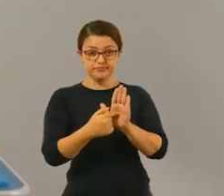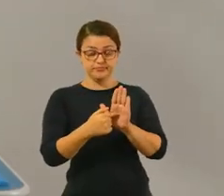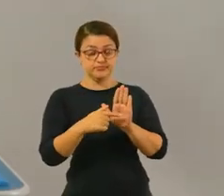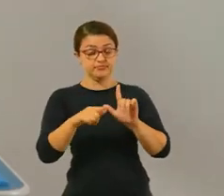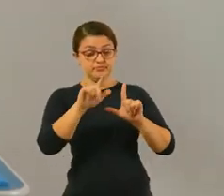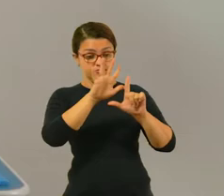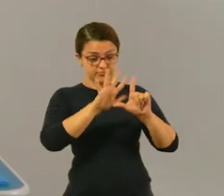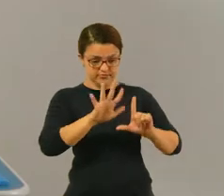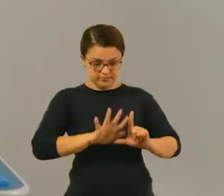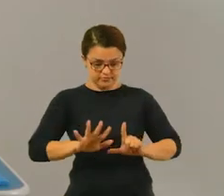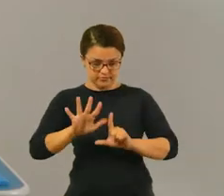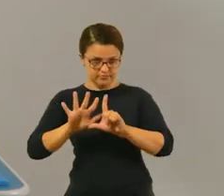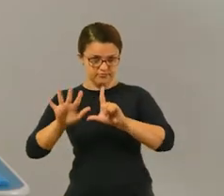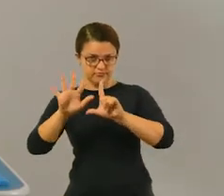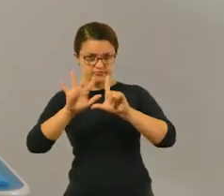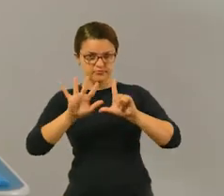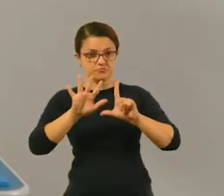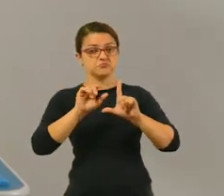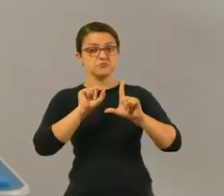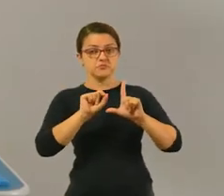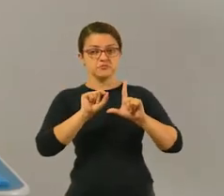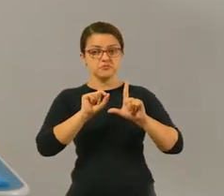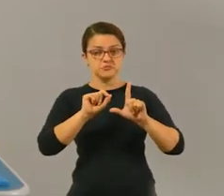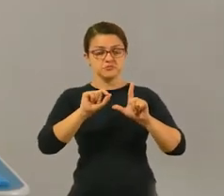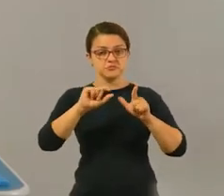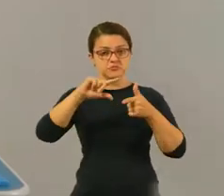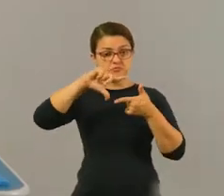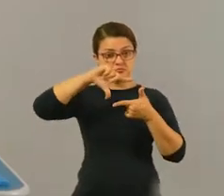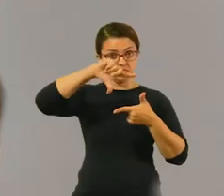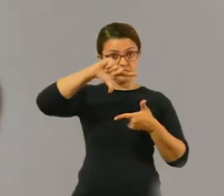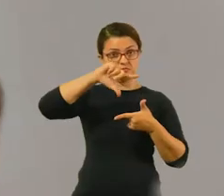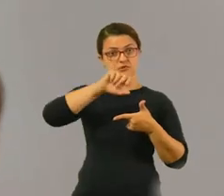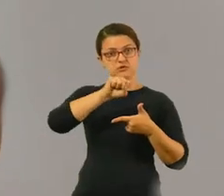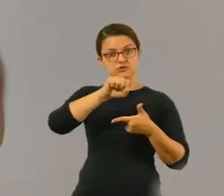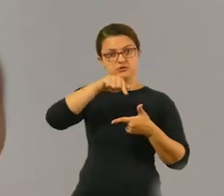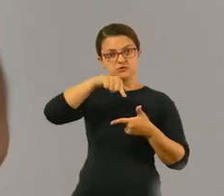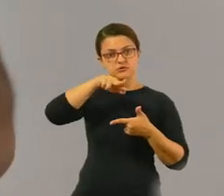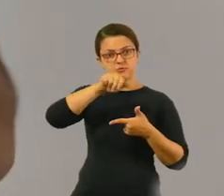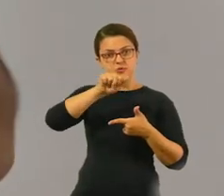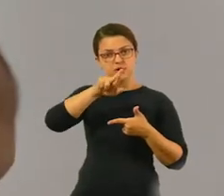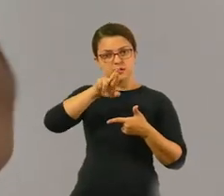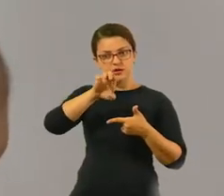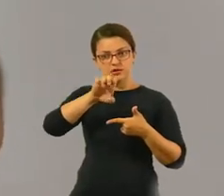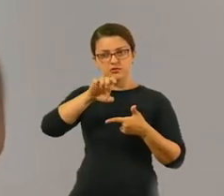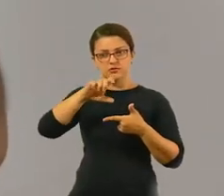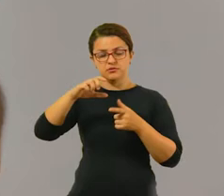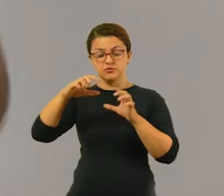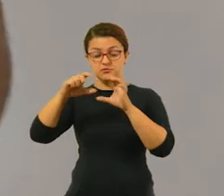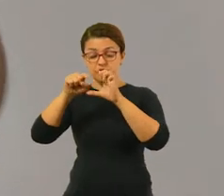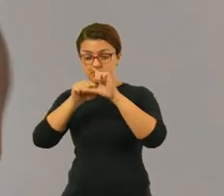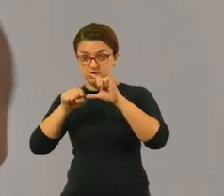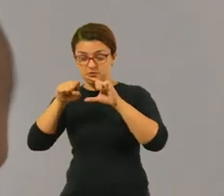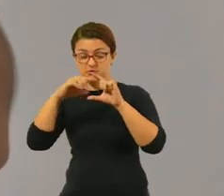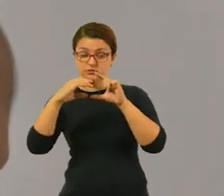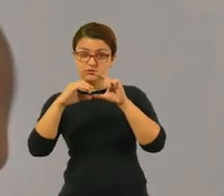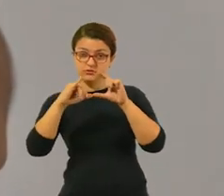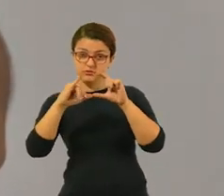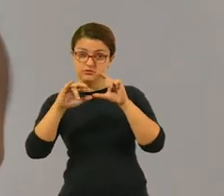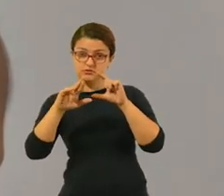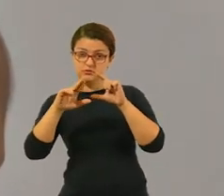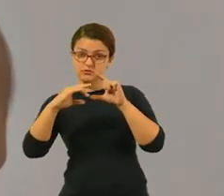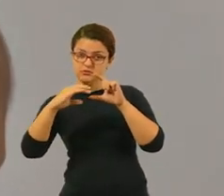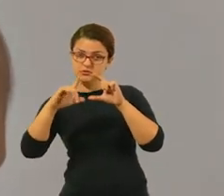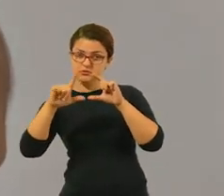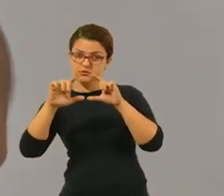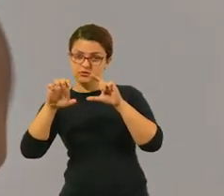quatro shapes que estão aqui, essas quatro formas geométricas, que são square, quadrado,